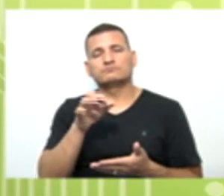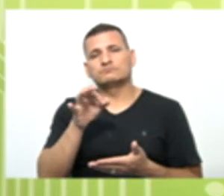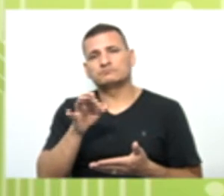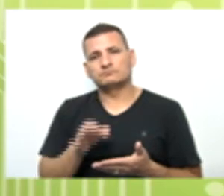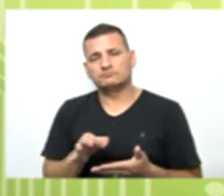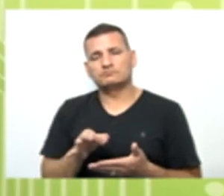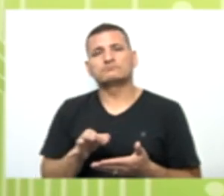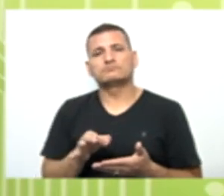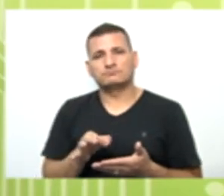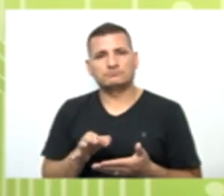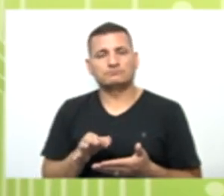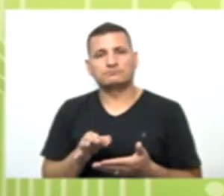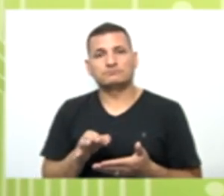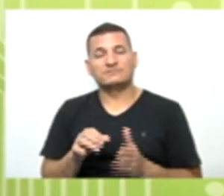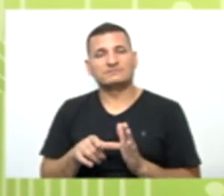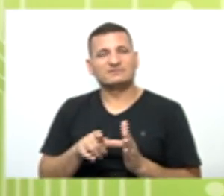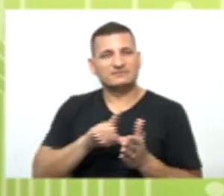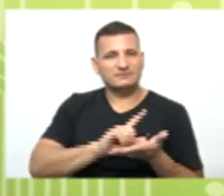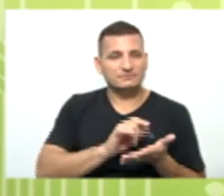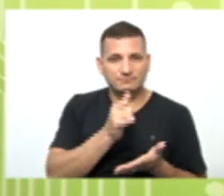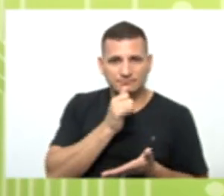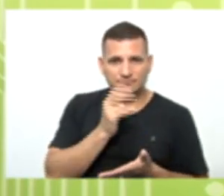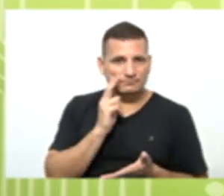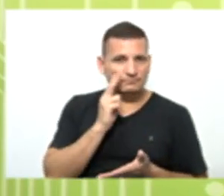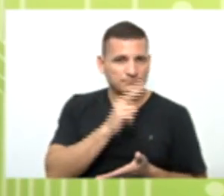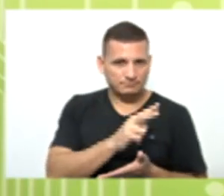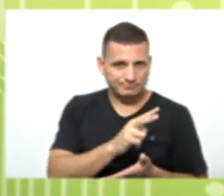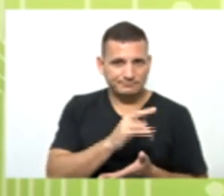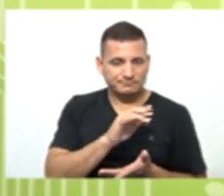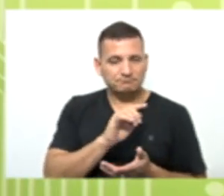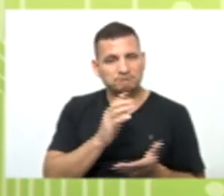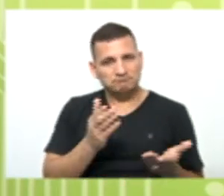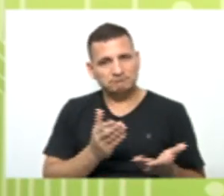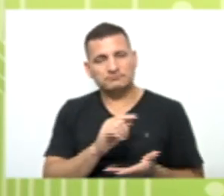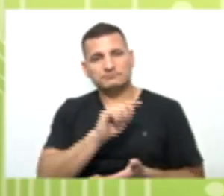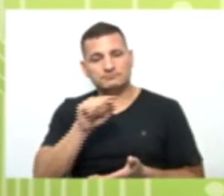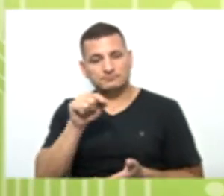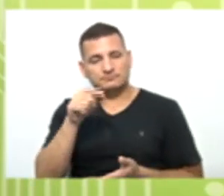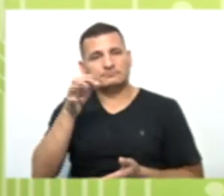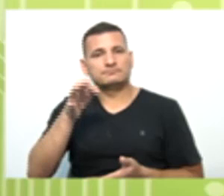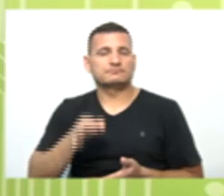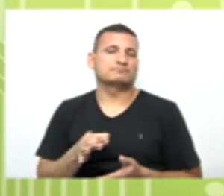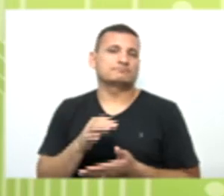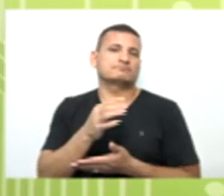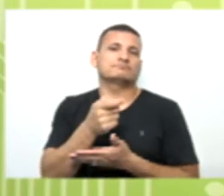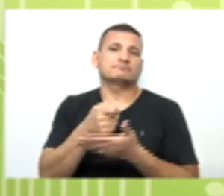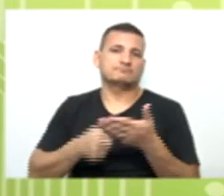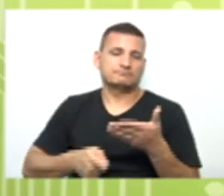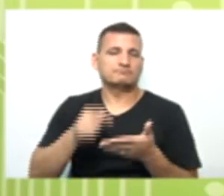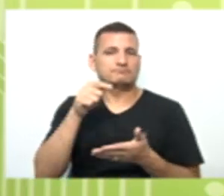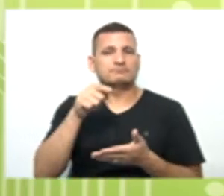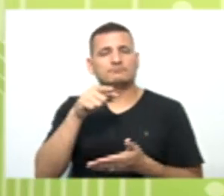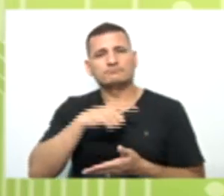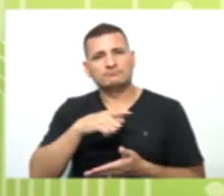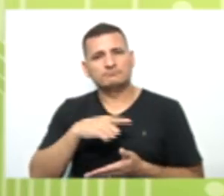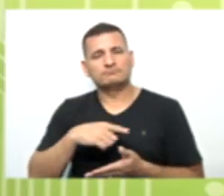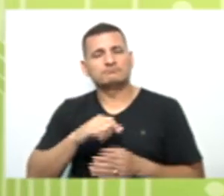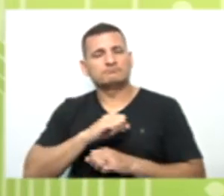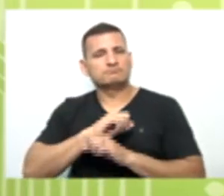adequada daquele exemplo anterior que nós mostramos para você. Então, esse texto aqui, sim, ele tem